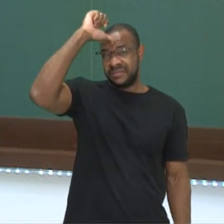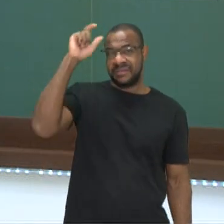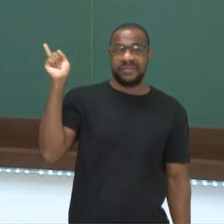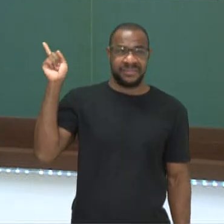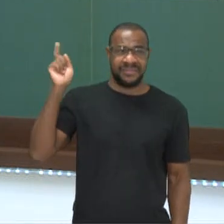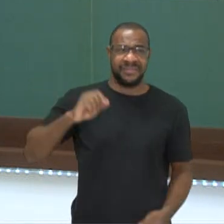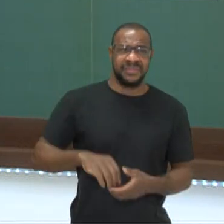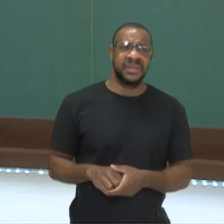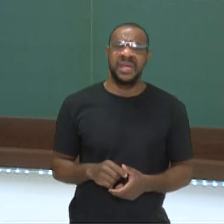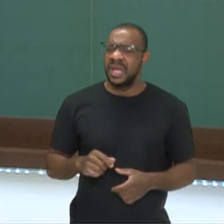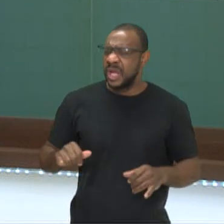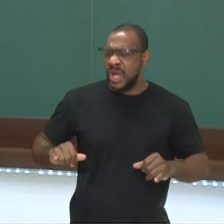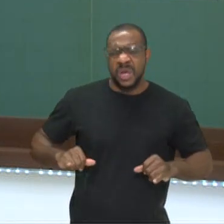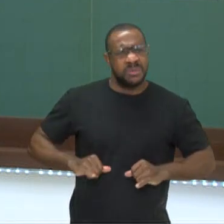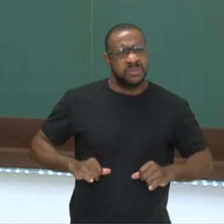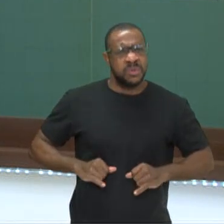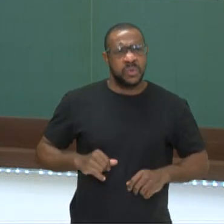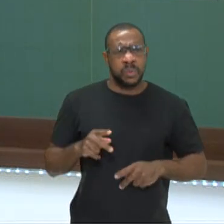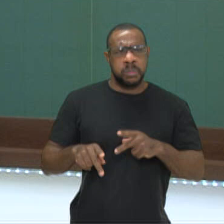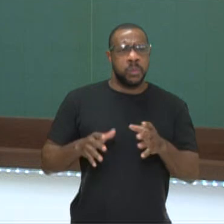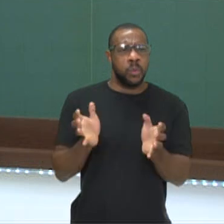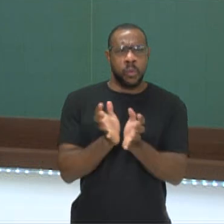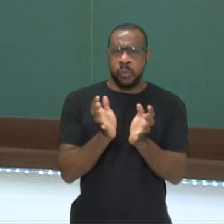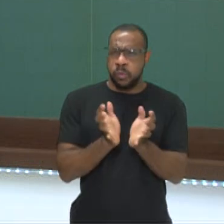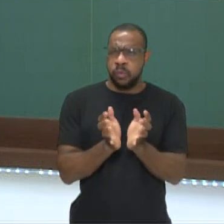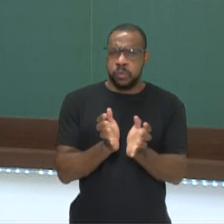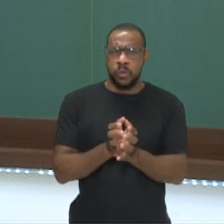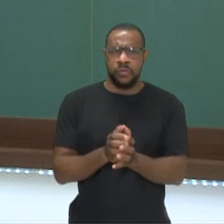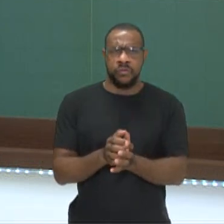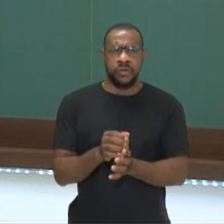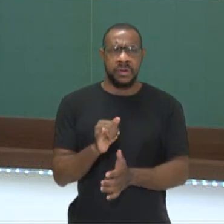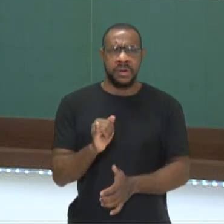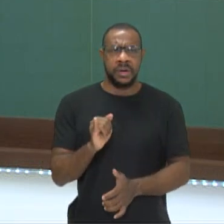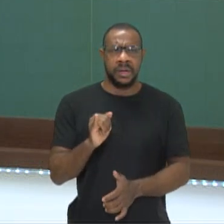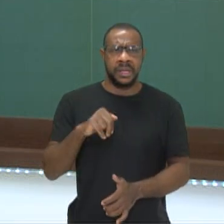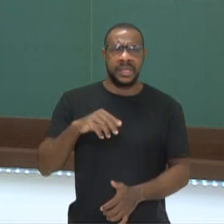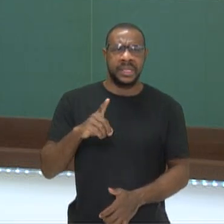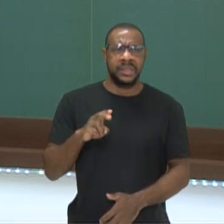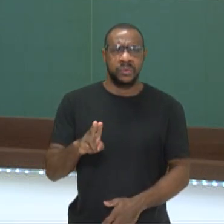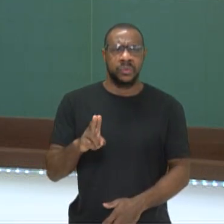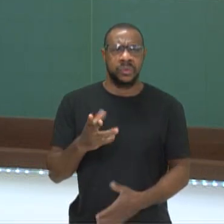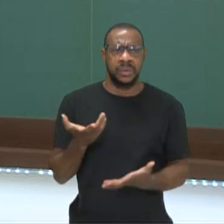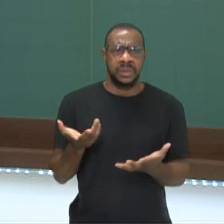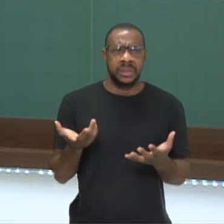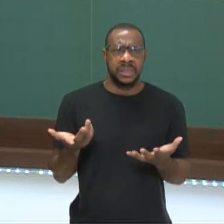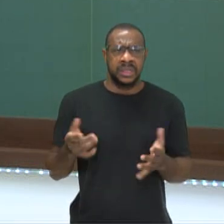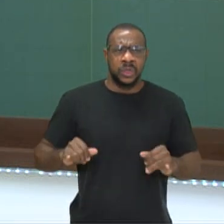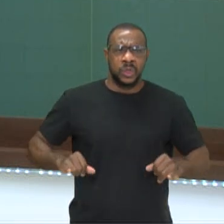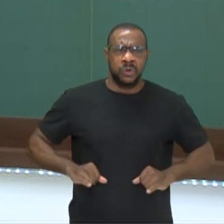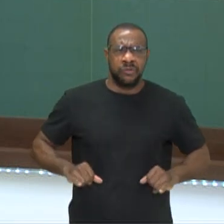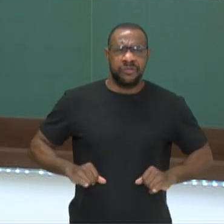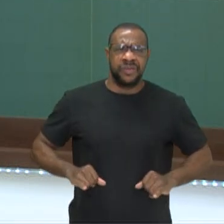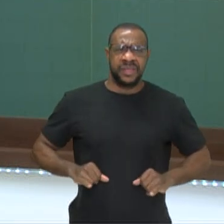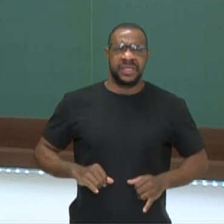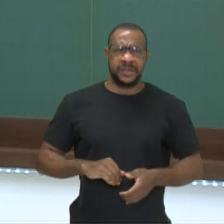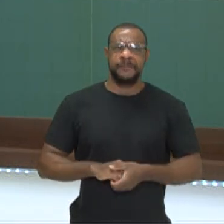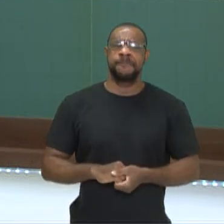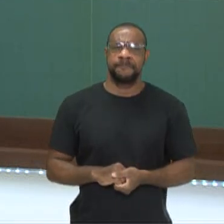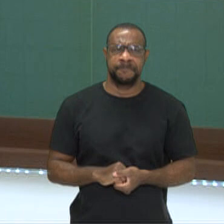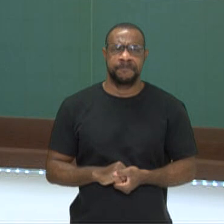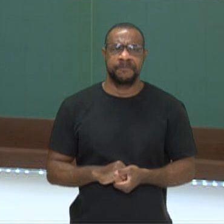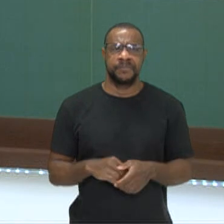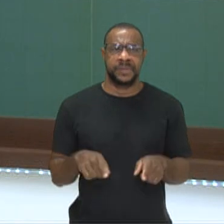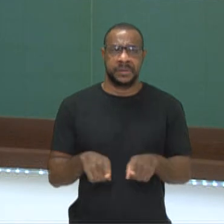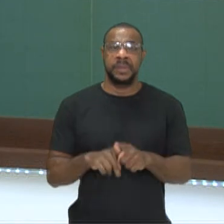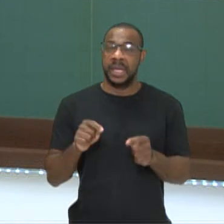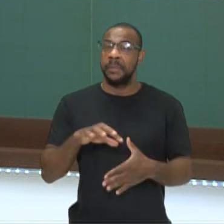sofriam muito, o povo hindu, e ele liderou o tipo de desobediência civil organizada do povo indiano. Ele